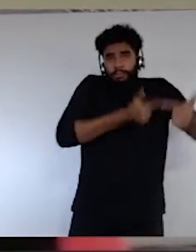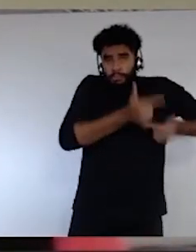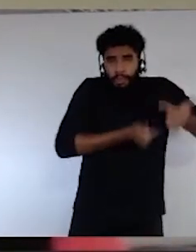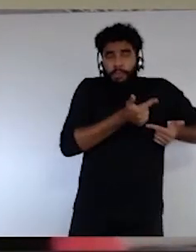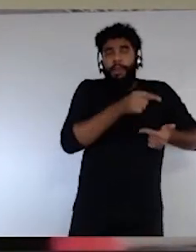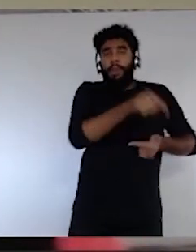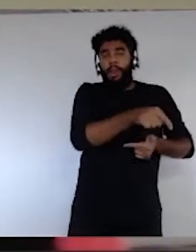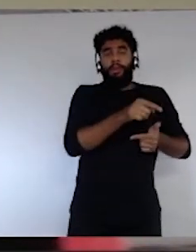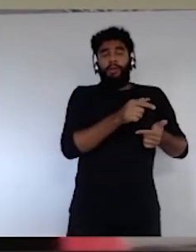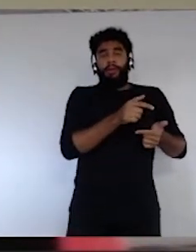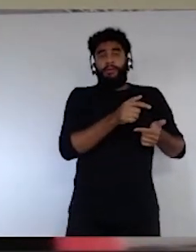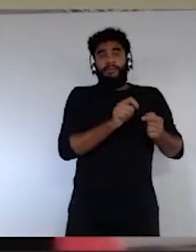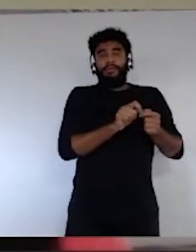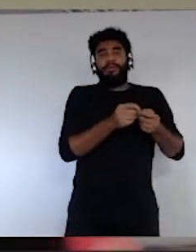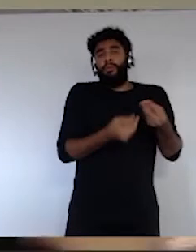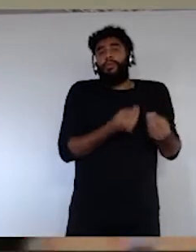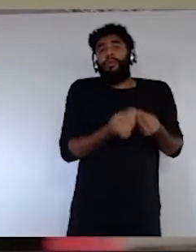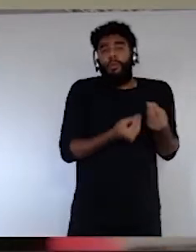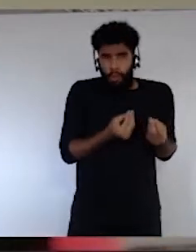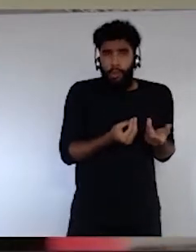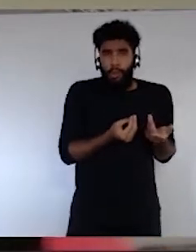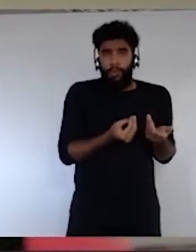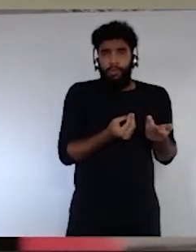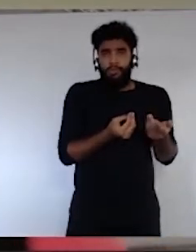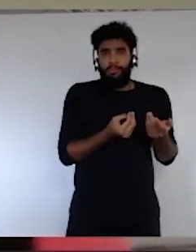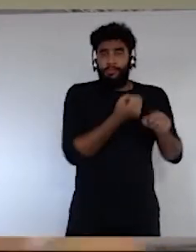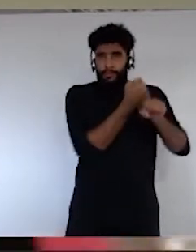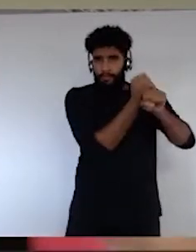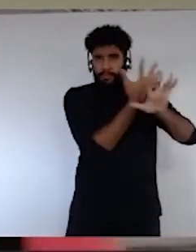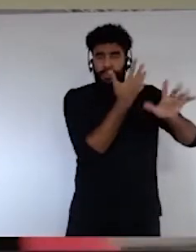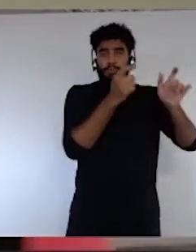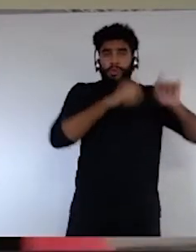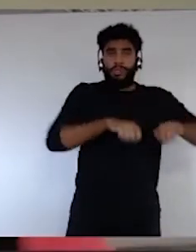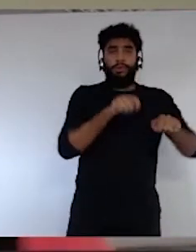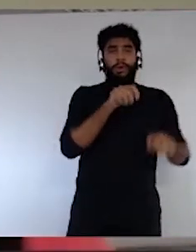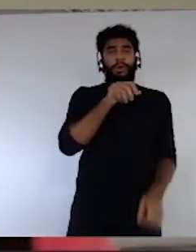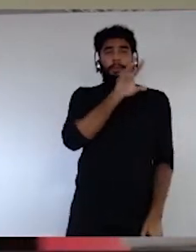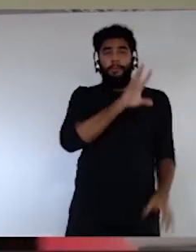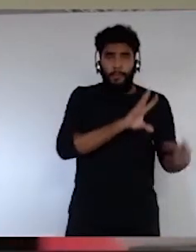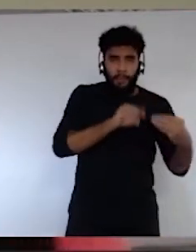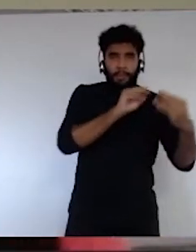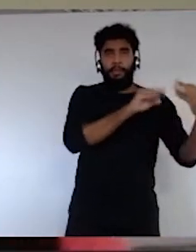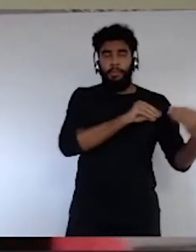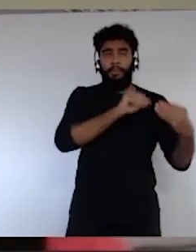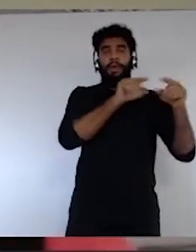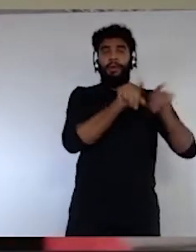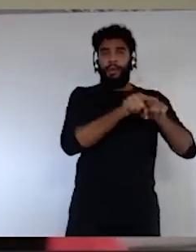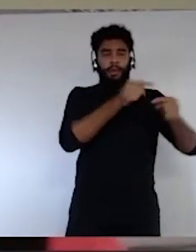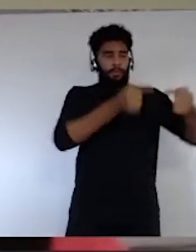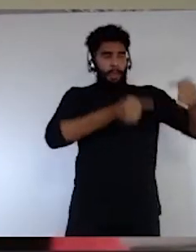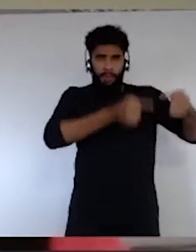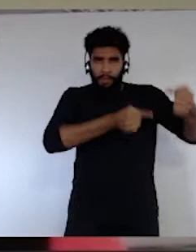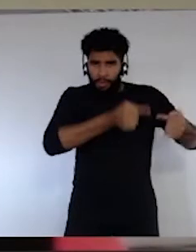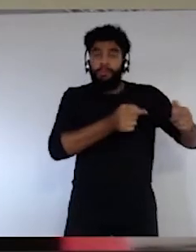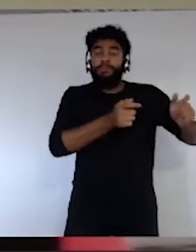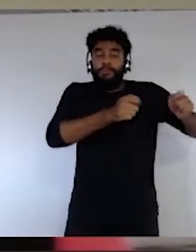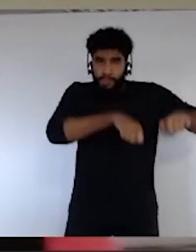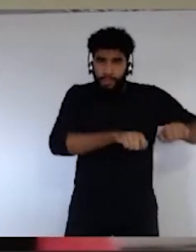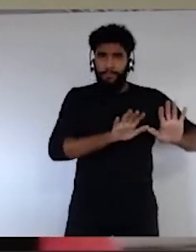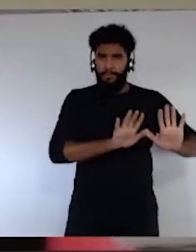se dado desta forma, possibilitando sustentação oral, possibilitando debates. Então,